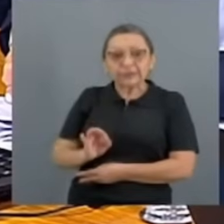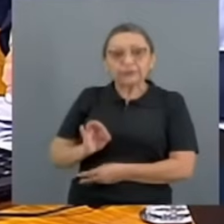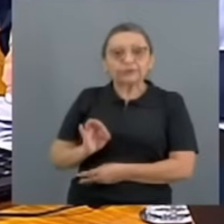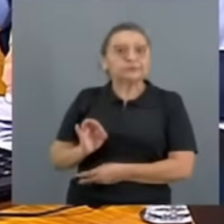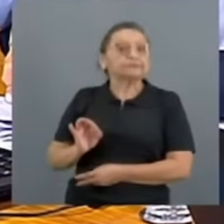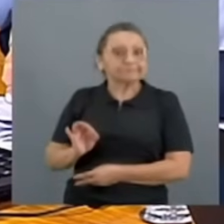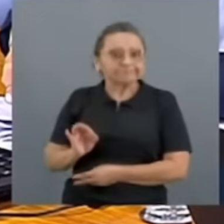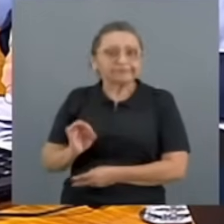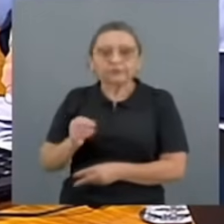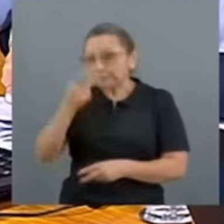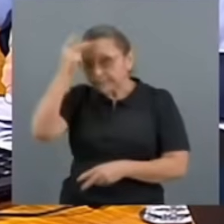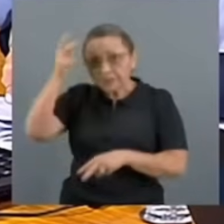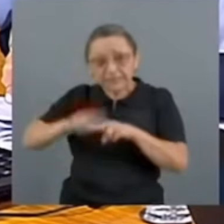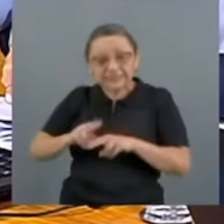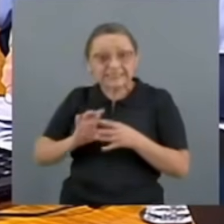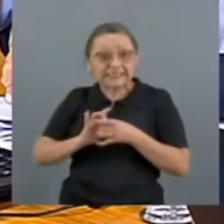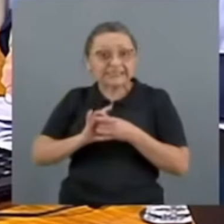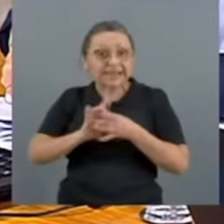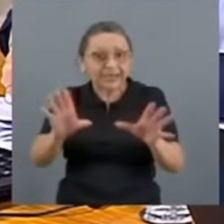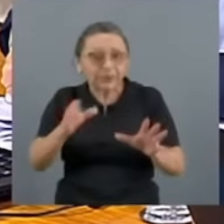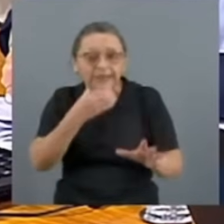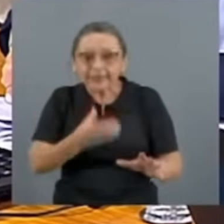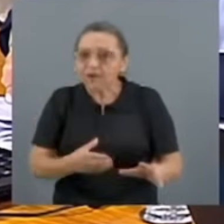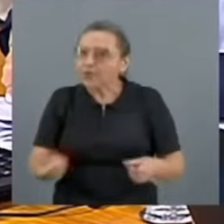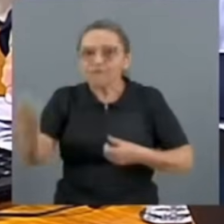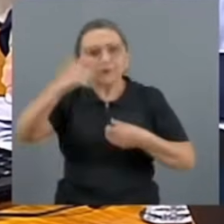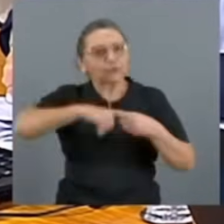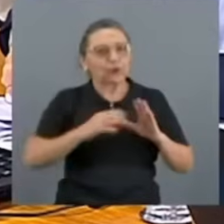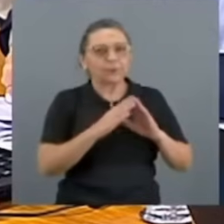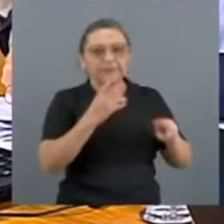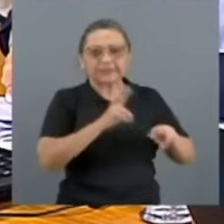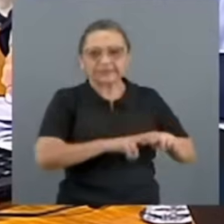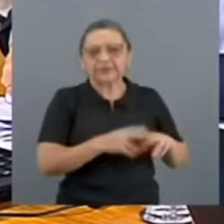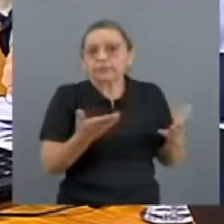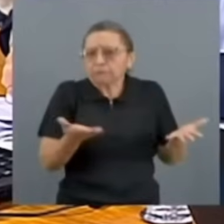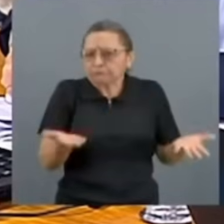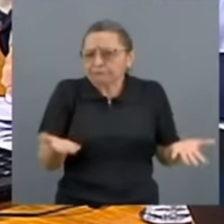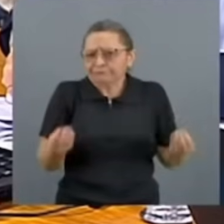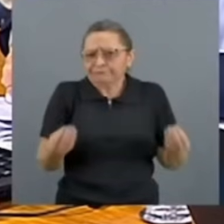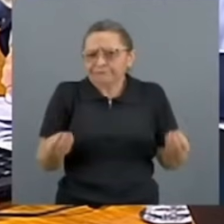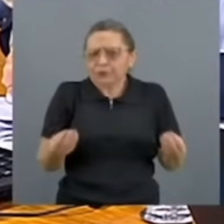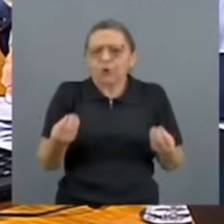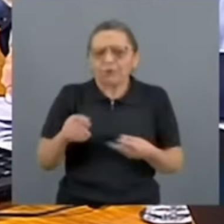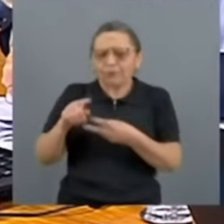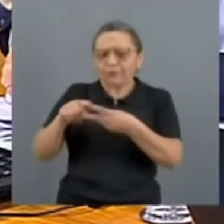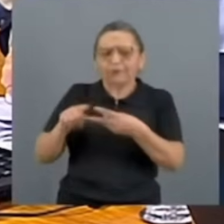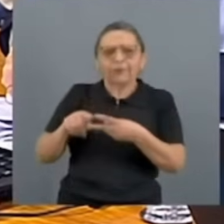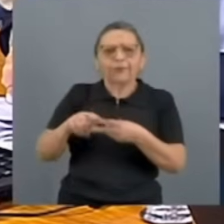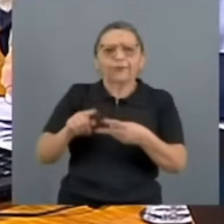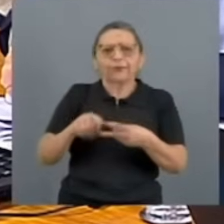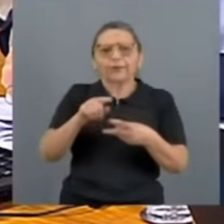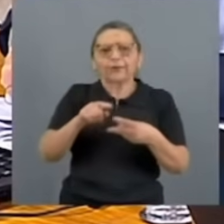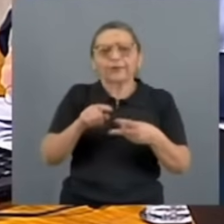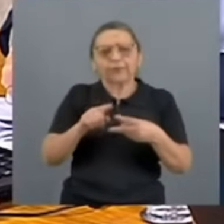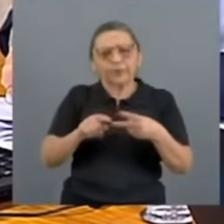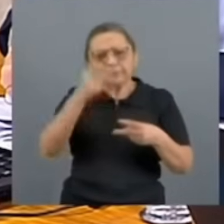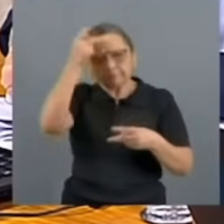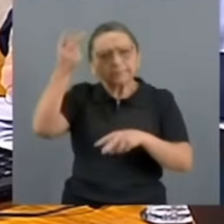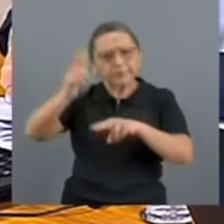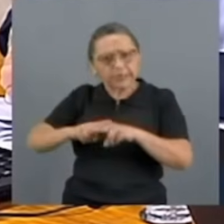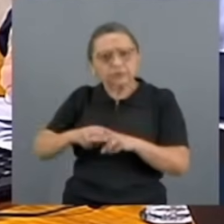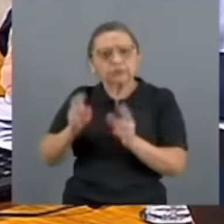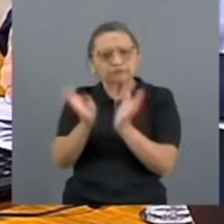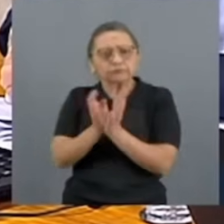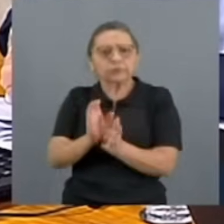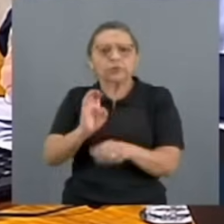que saíram no Natal não retornaram aos presídios. E aí fica o exemplo emblemático que dois desses no Rio de Janeiro eram chefes da facção criminosa Comando